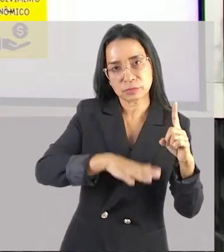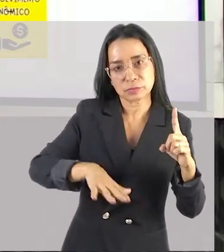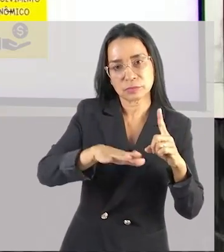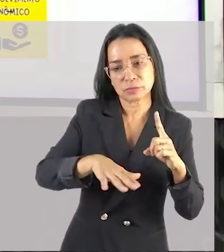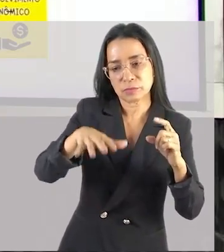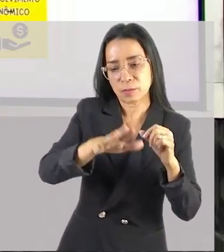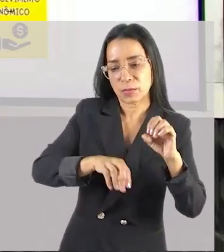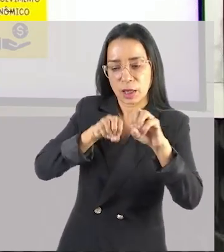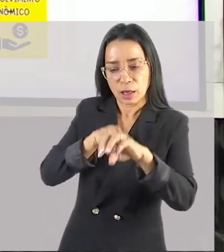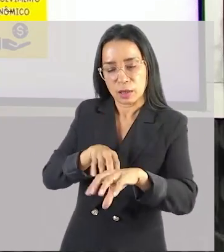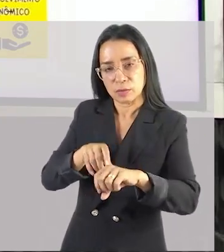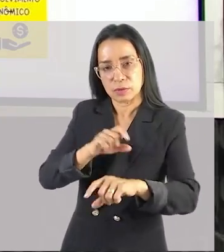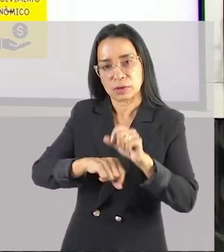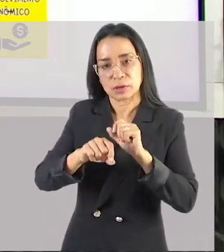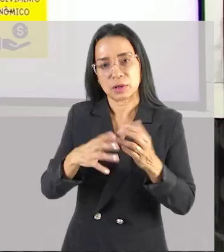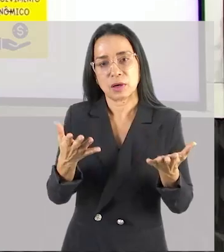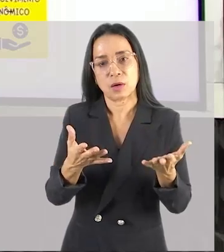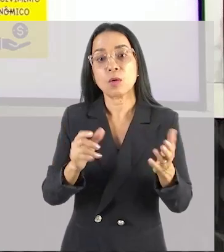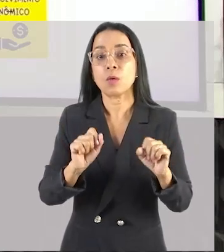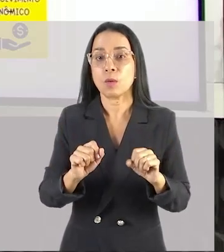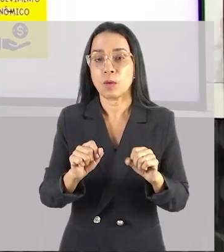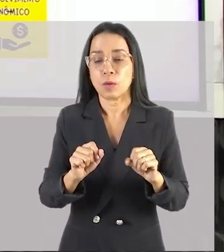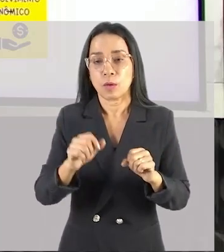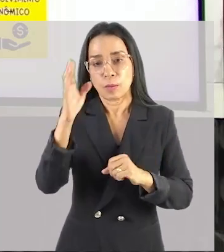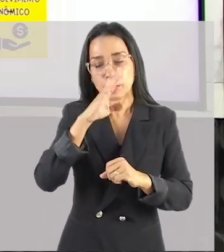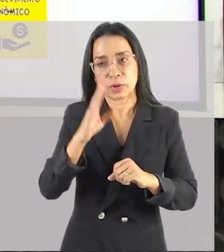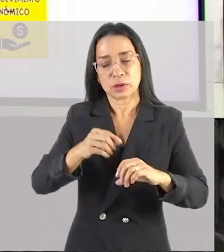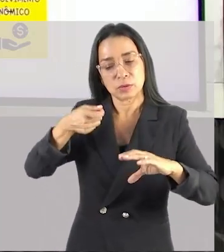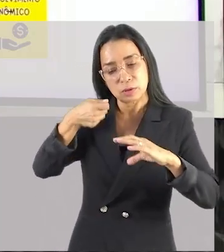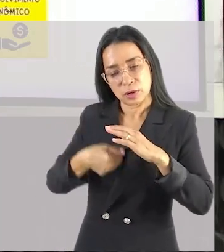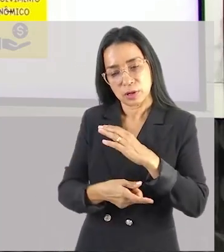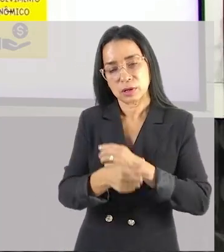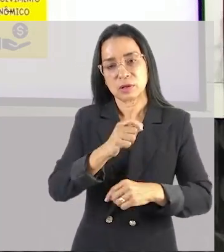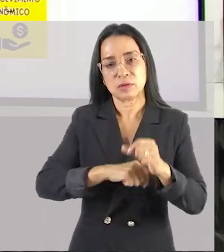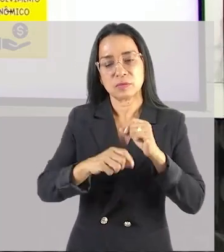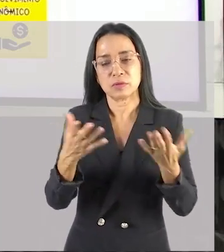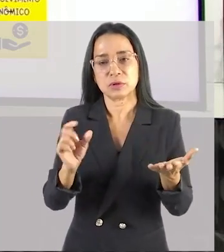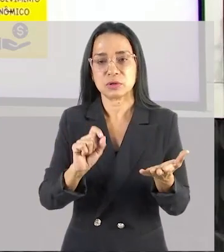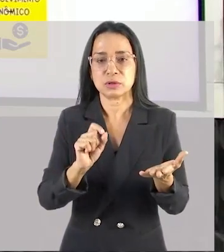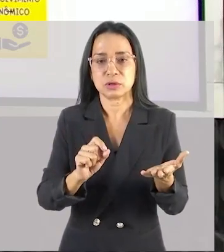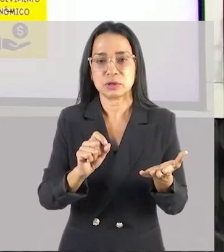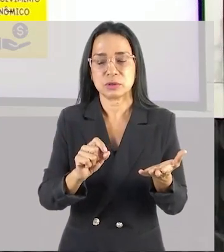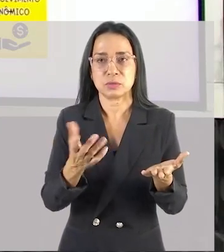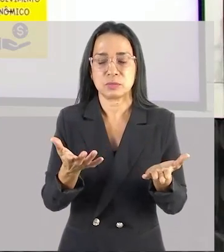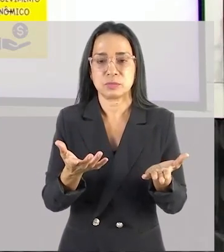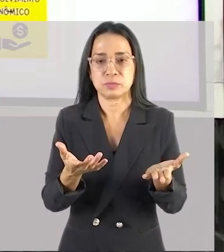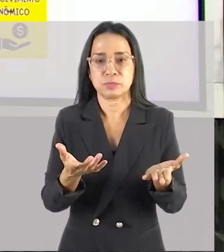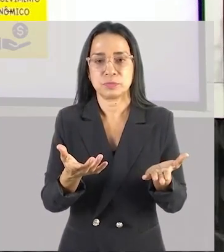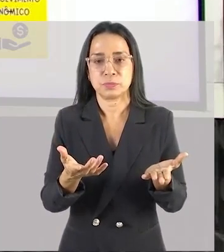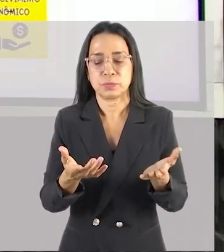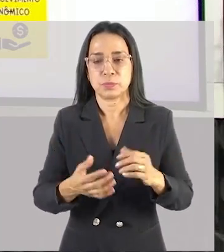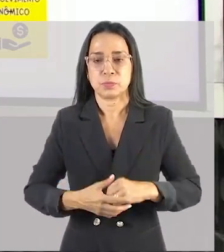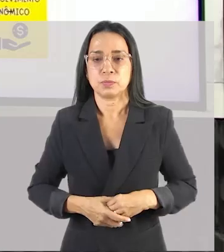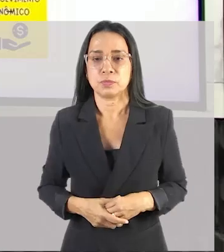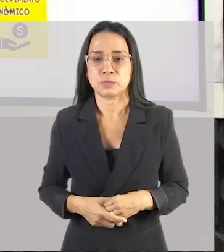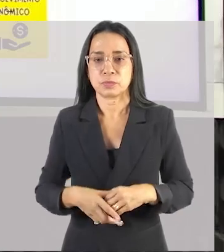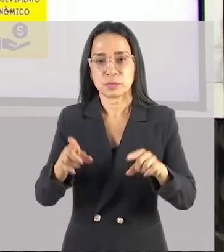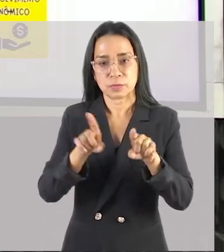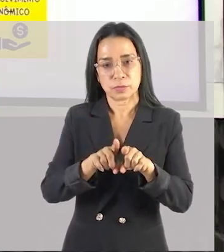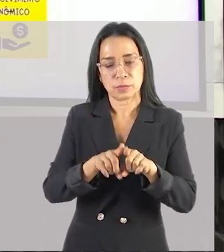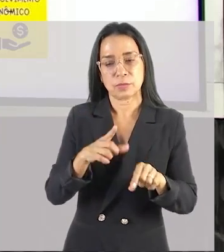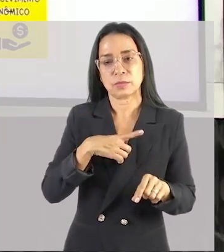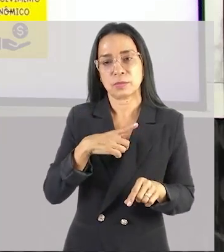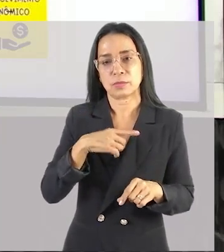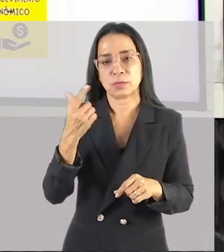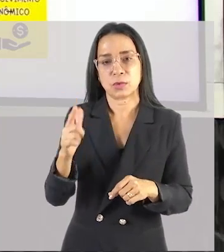prevenir e mapear os seus locais e a vegetação brasileira, especialmente os biomas, como a floresta amazônica e a Mata Atlântica. Além disso, nós